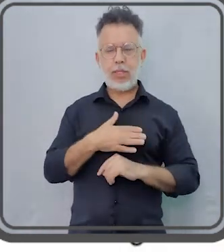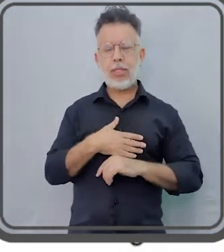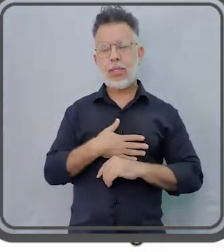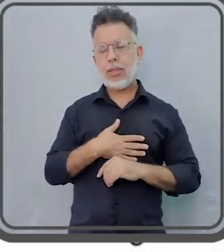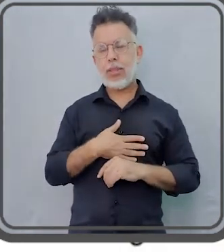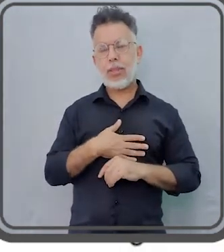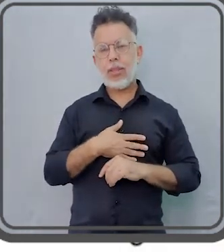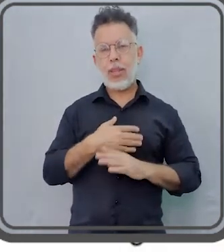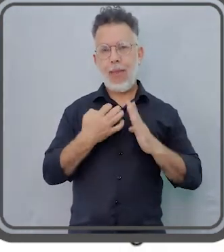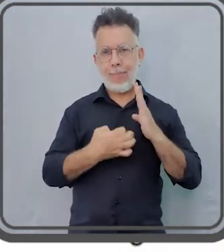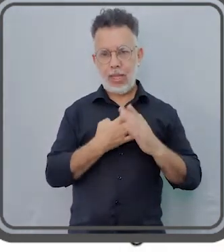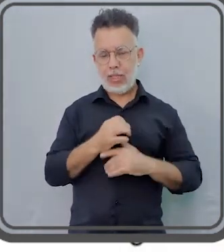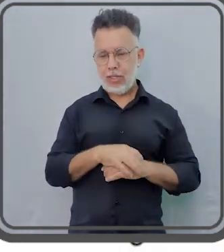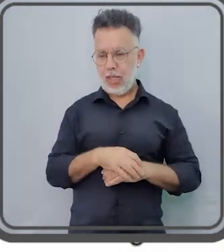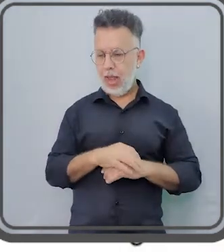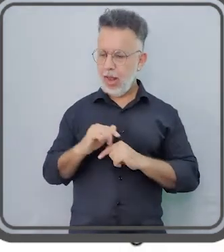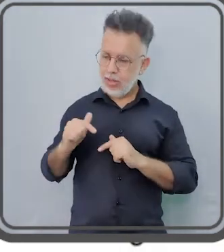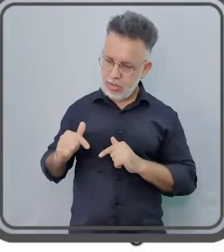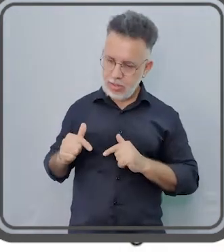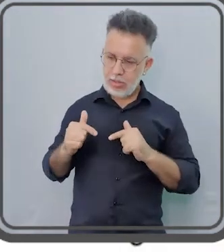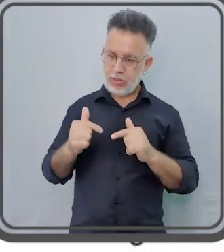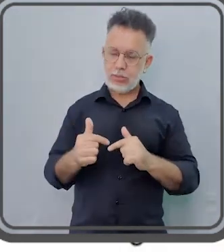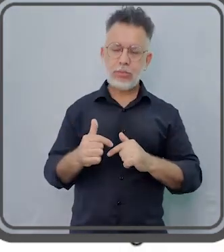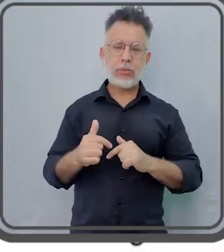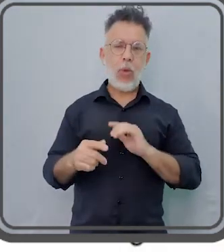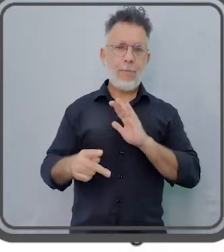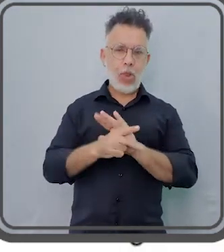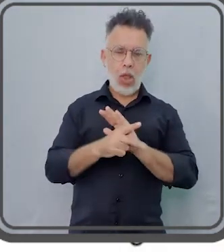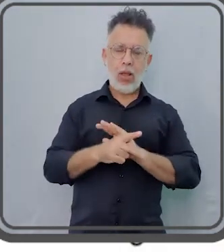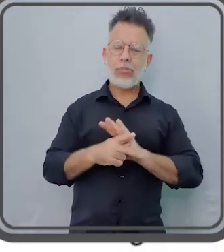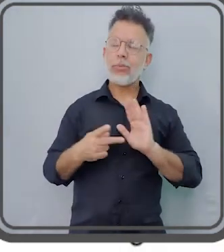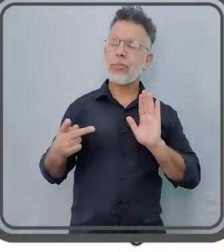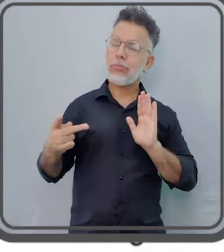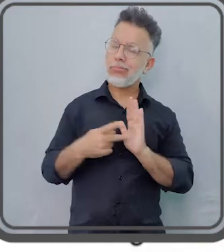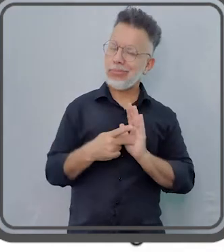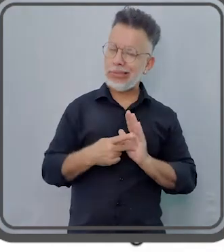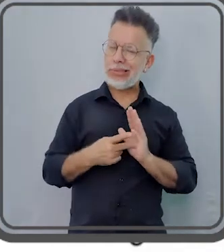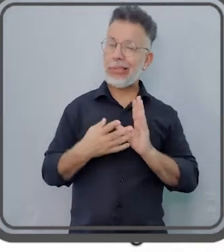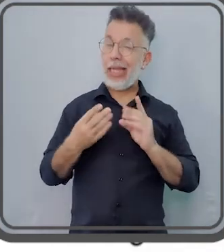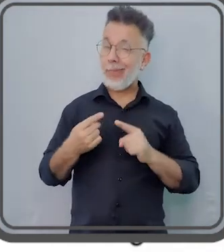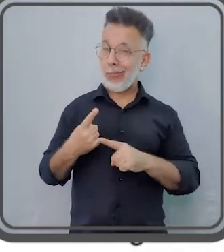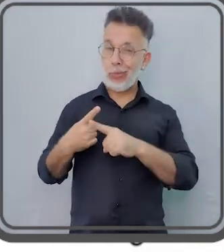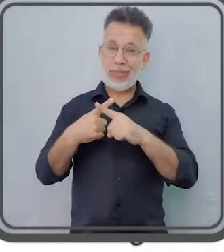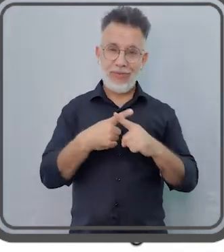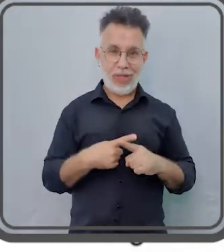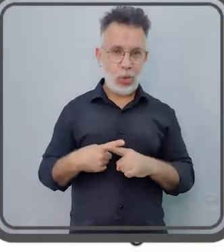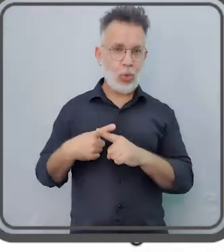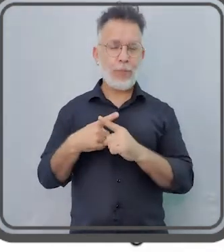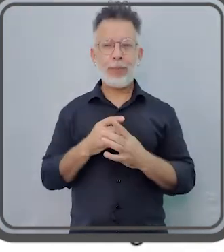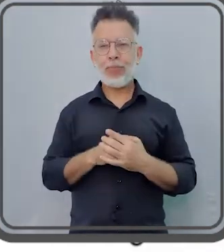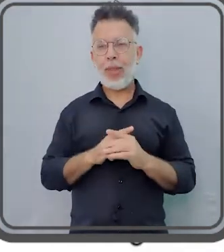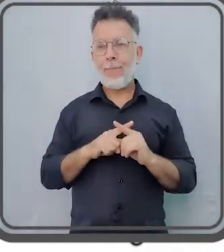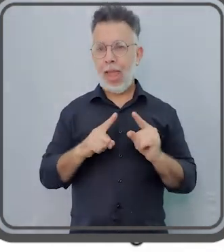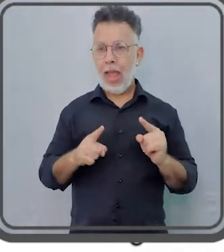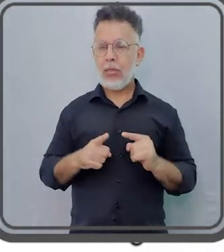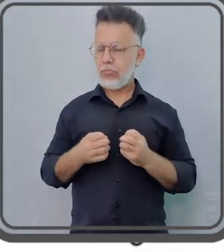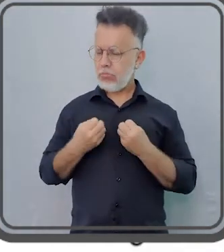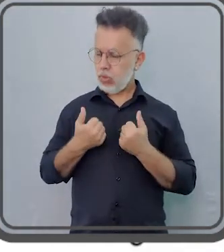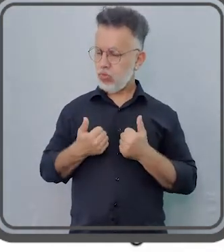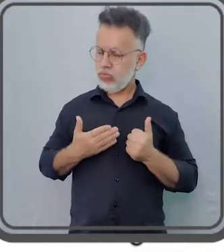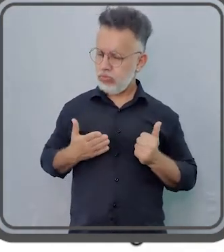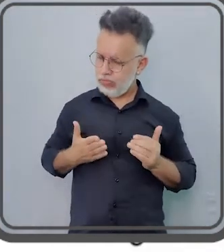essa jornada aí do investimento próprio é realmente super desafiadora, mas deu tudo certo, assim, mas eu